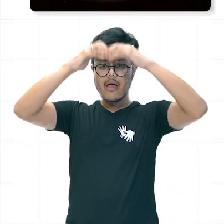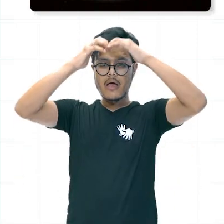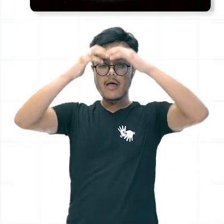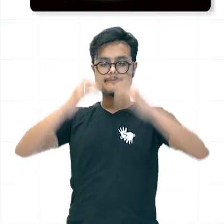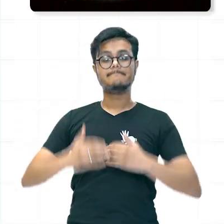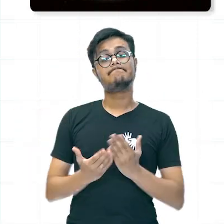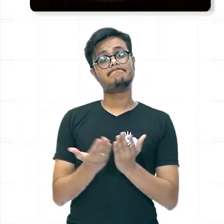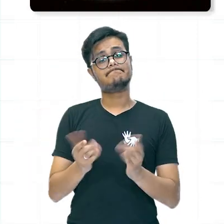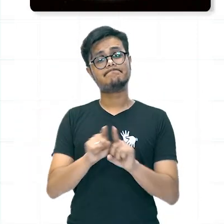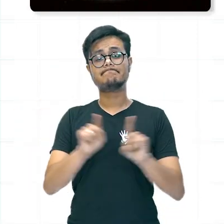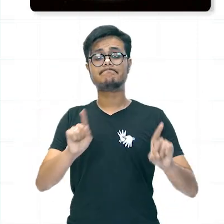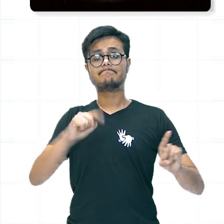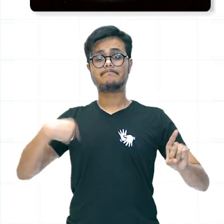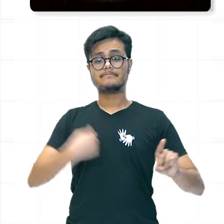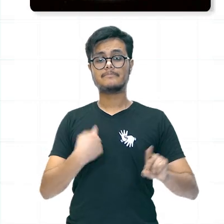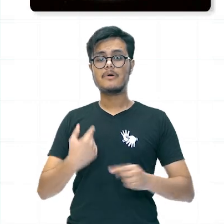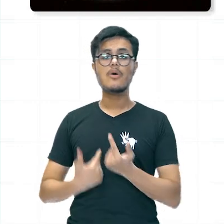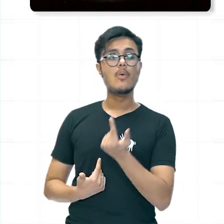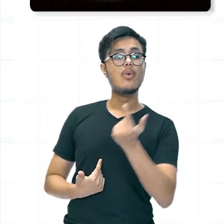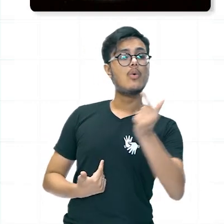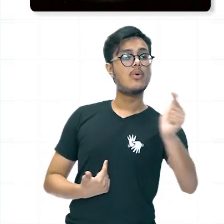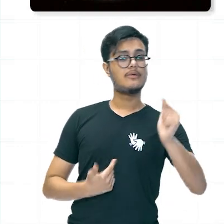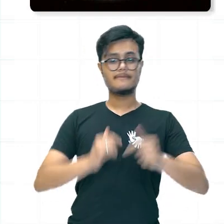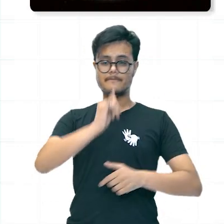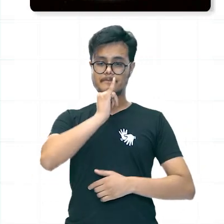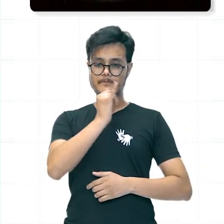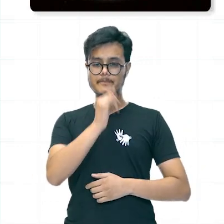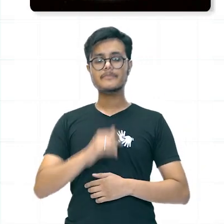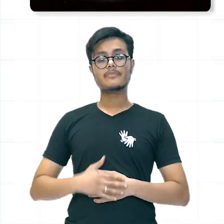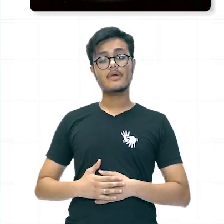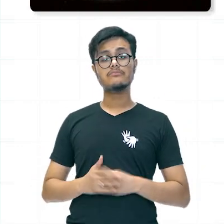o que acontece é que as pessoas ingerem uma outra forma, né,